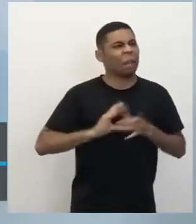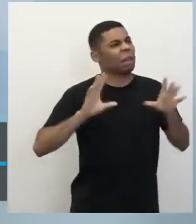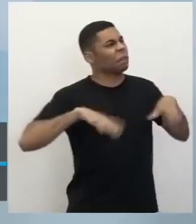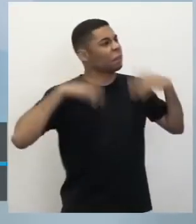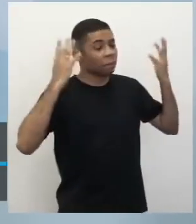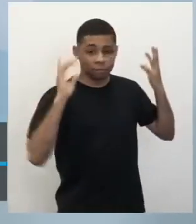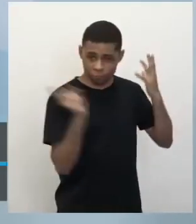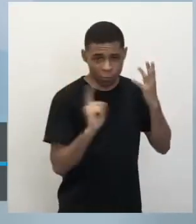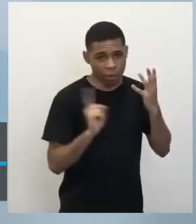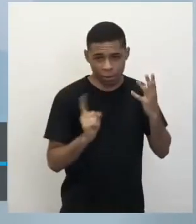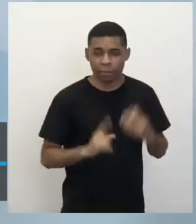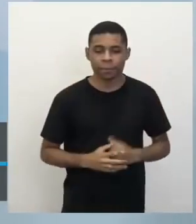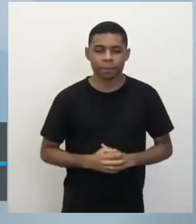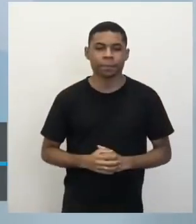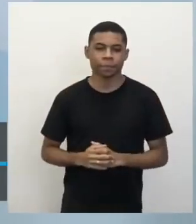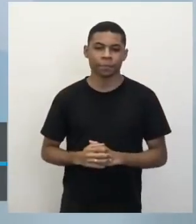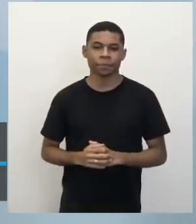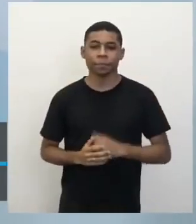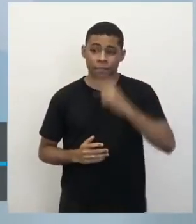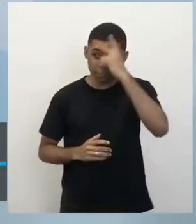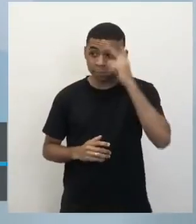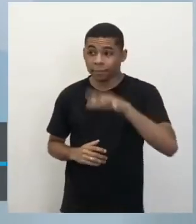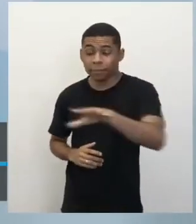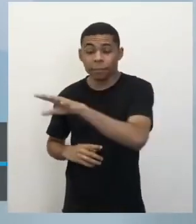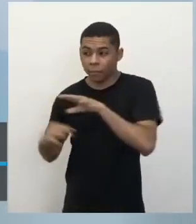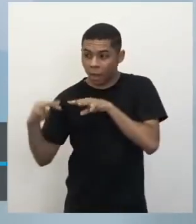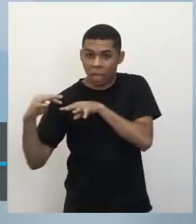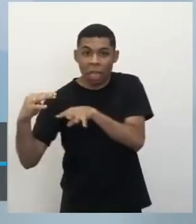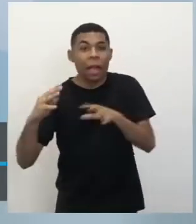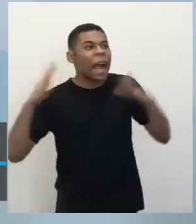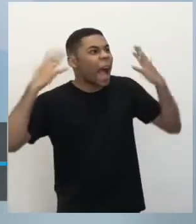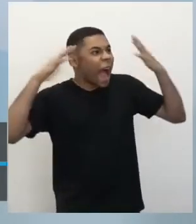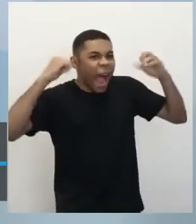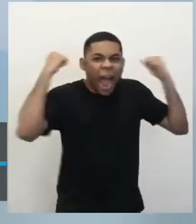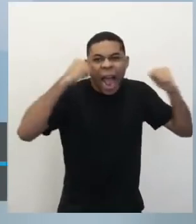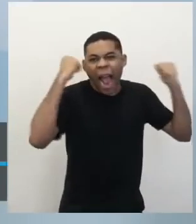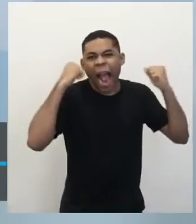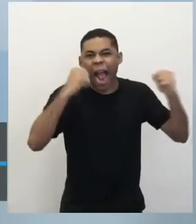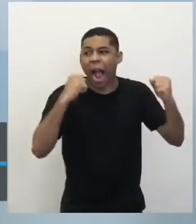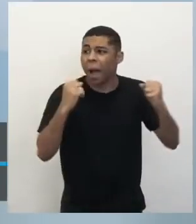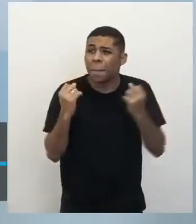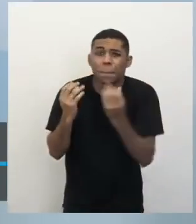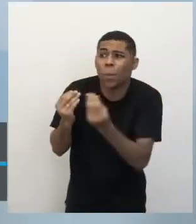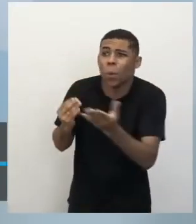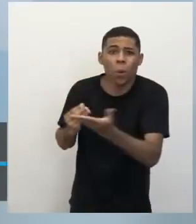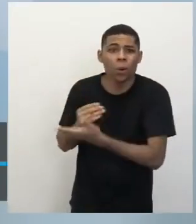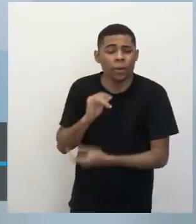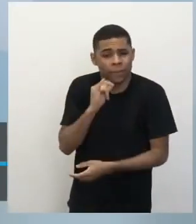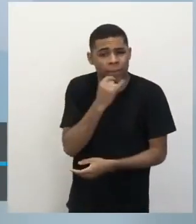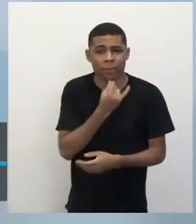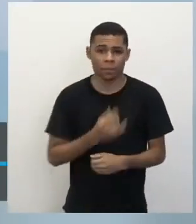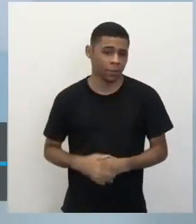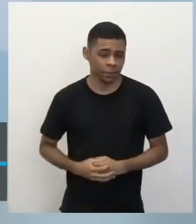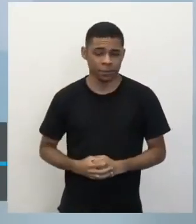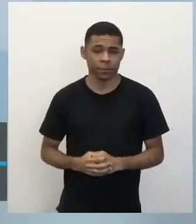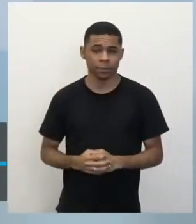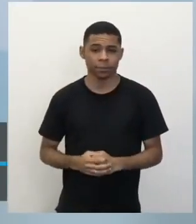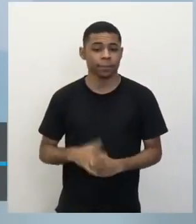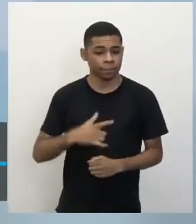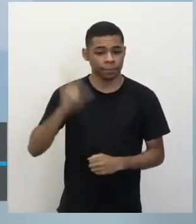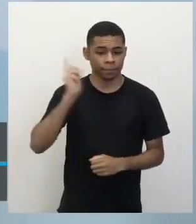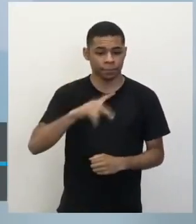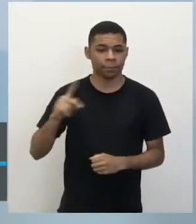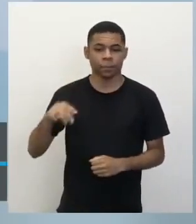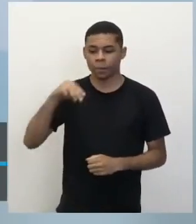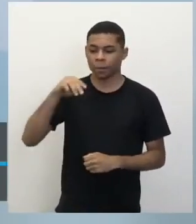Não. A plateia incentiva muito. Infelizmente, o professor José Carlos colocou. A